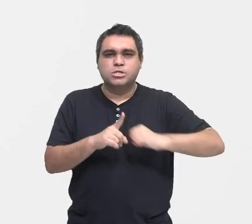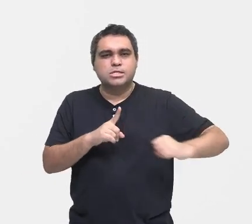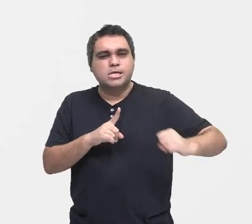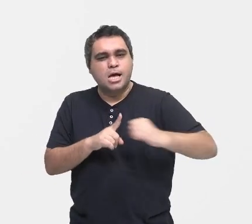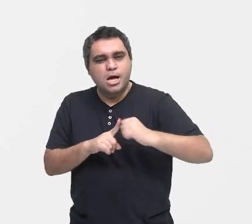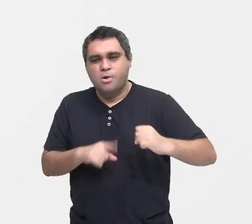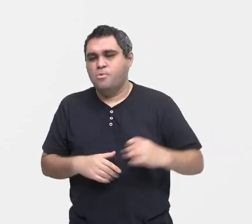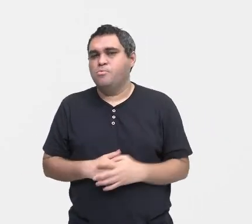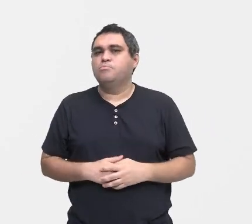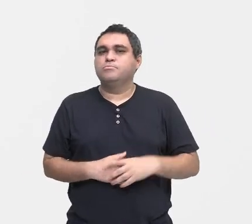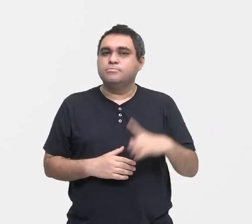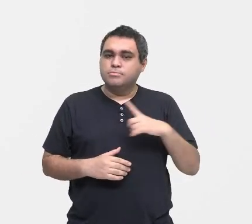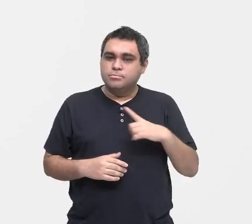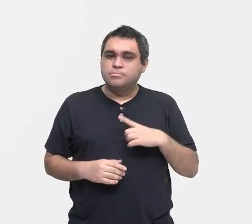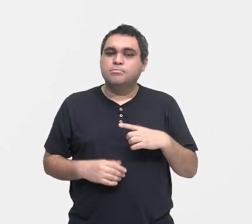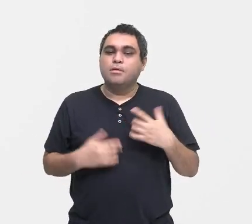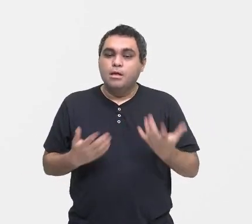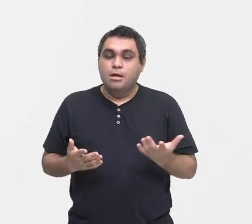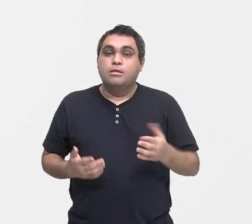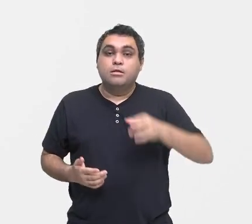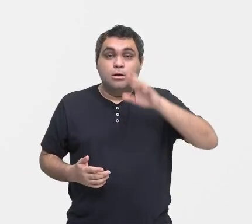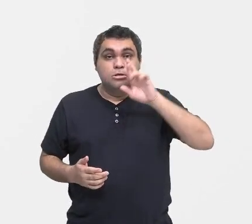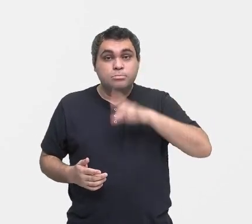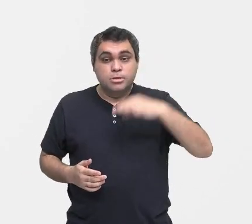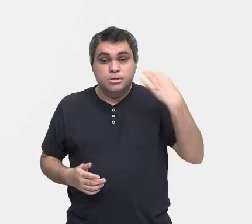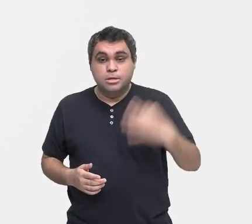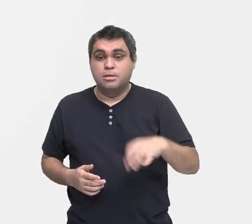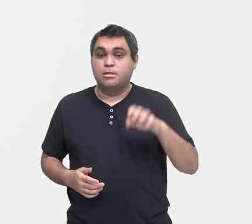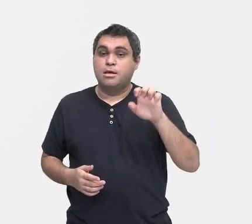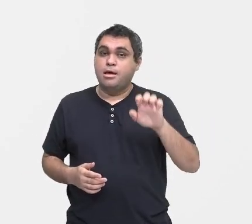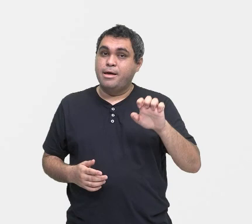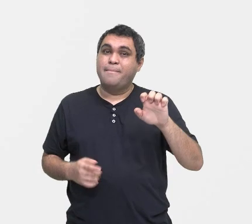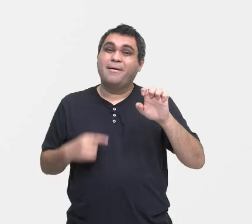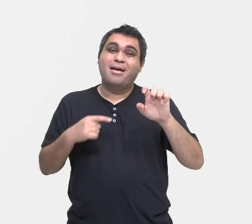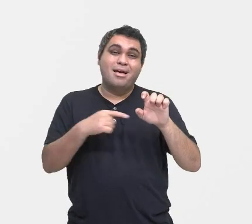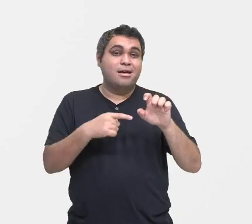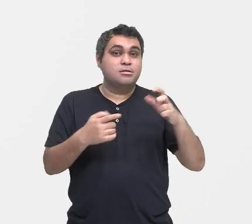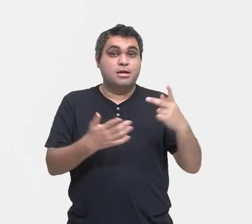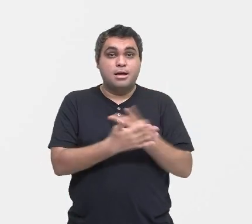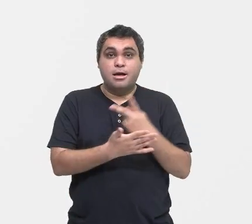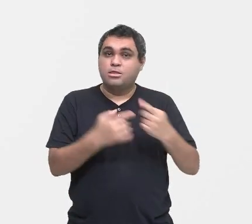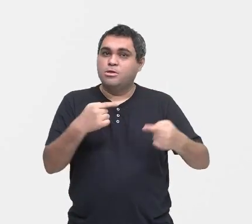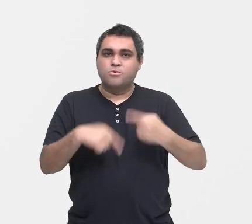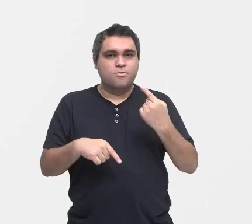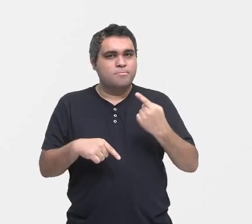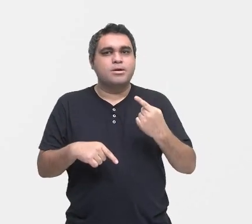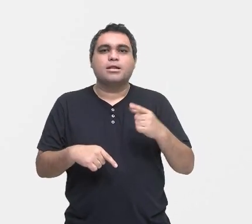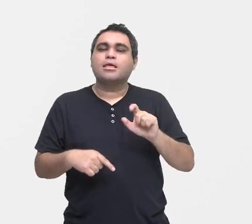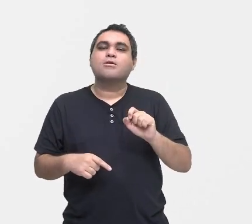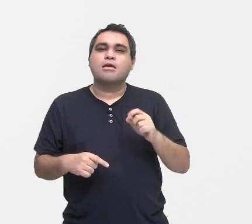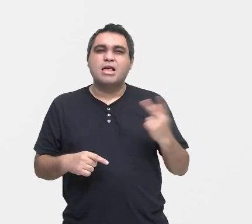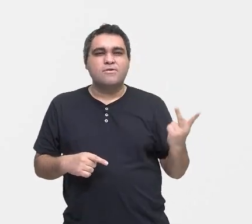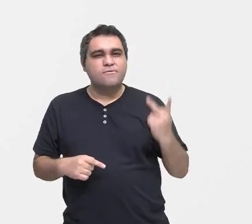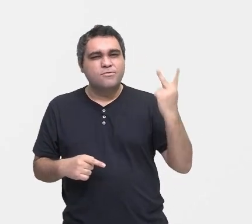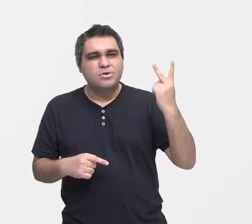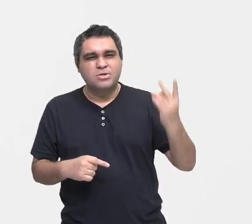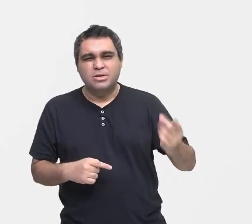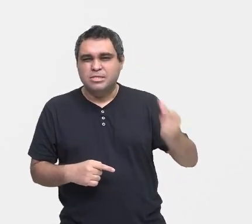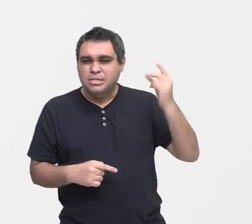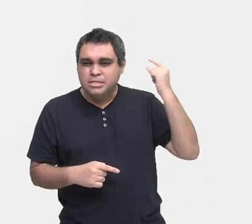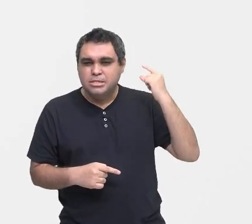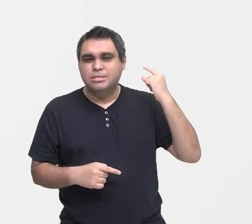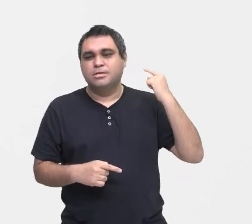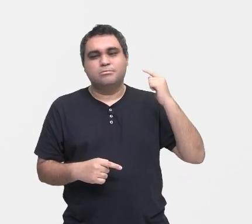e exatamente isso. Então, a resposta correta é a letra E. Muito bem, aprofunda-se nos valores